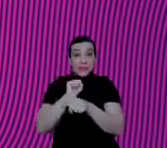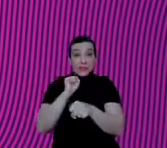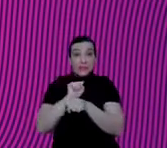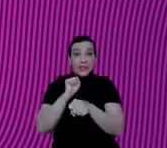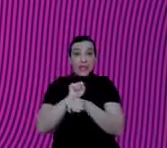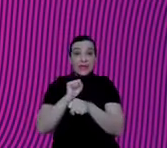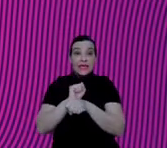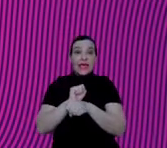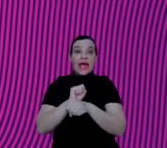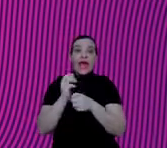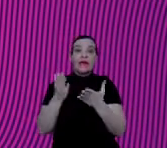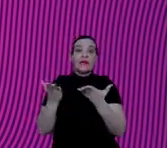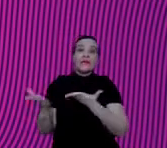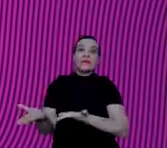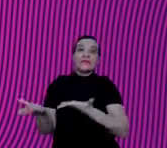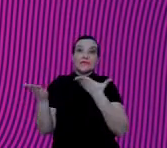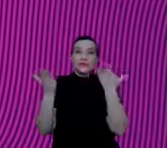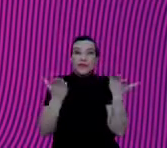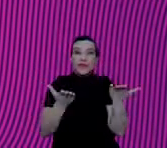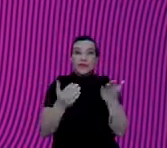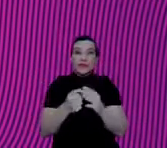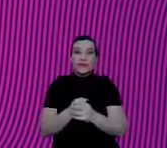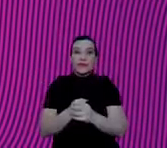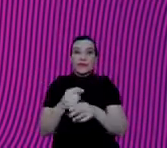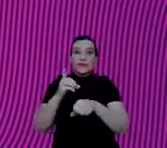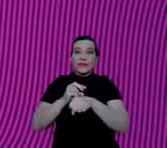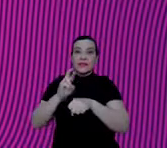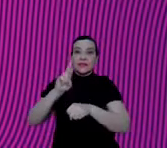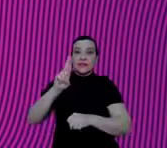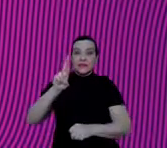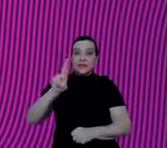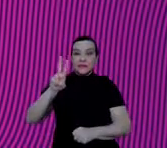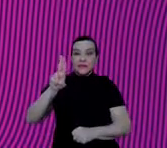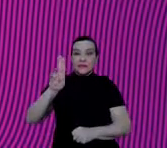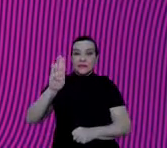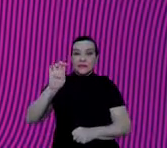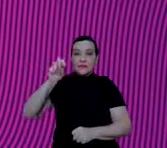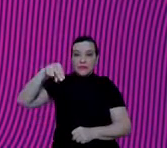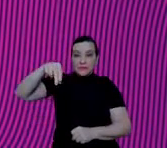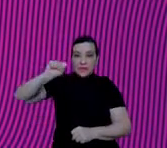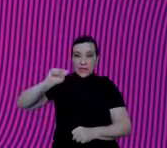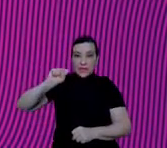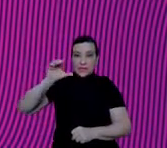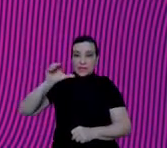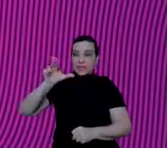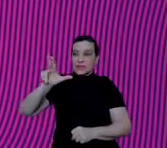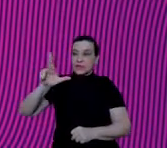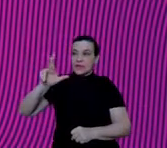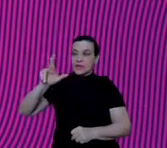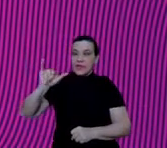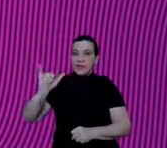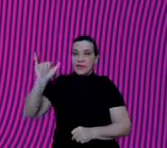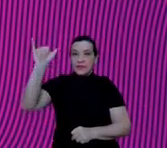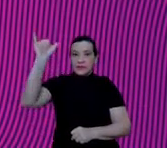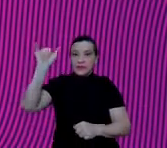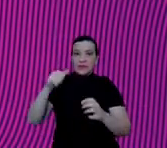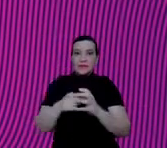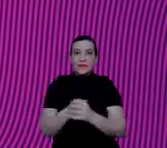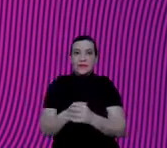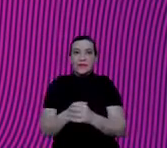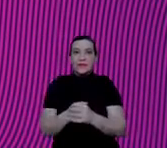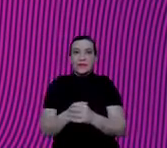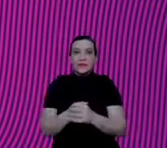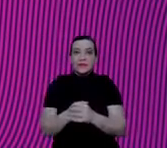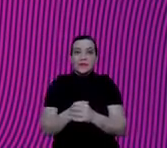agora o Dr. Rubens Cury. Né? O Dr. Rubens, ele é um amigo de muitos